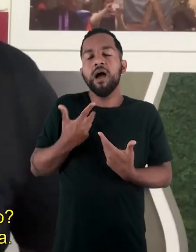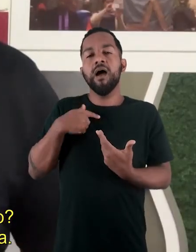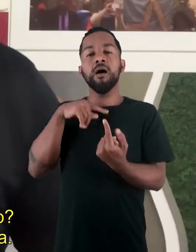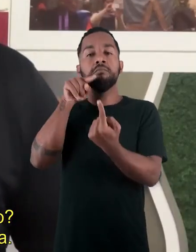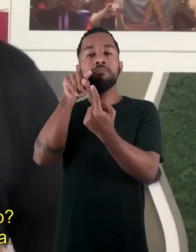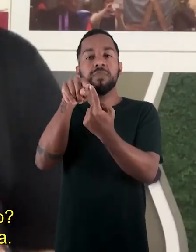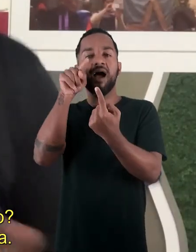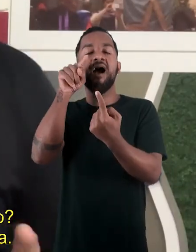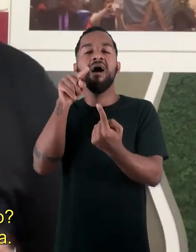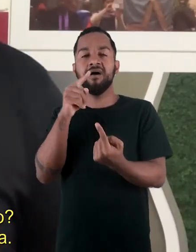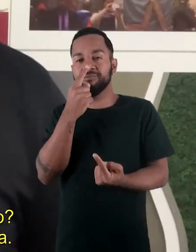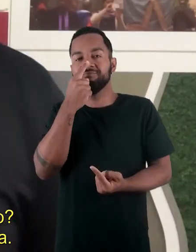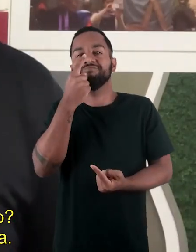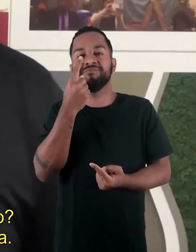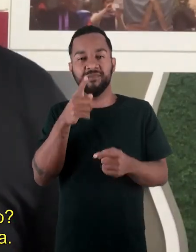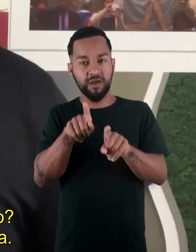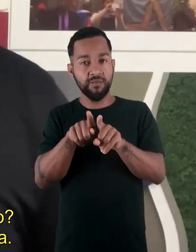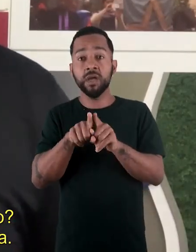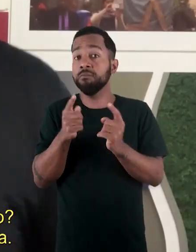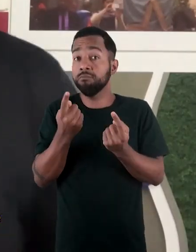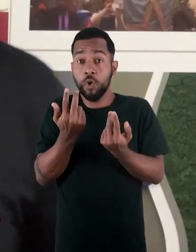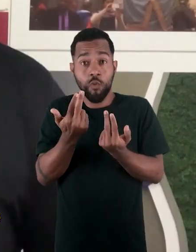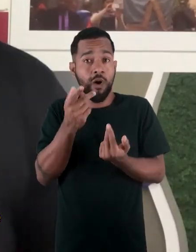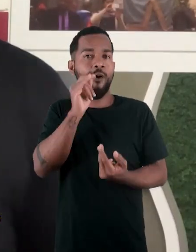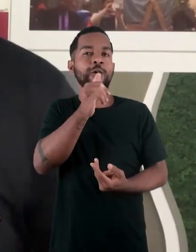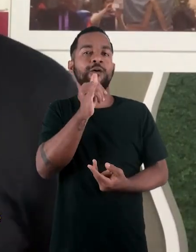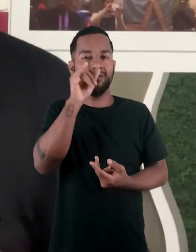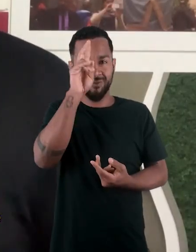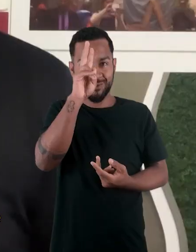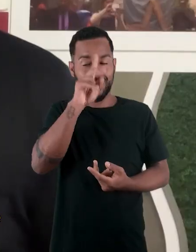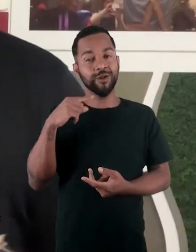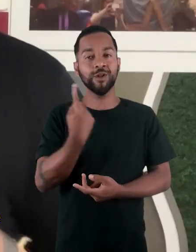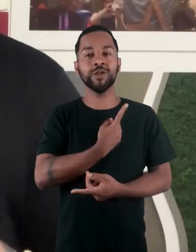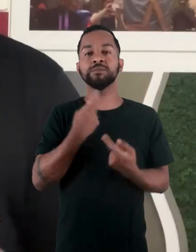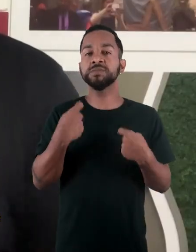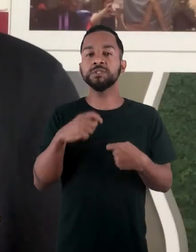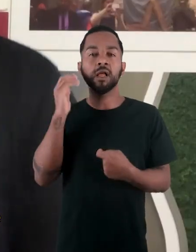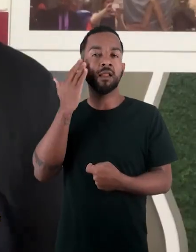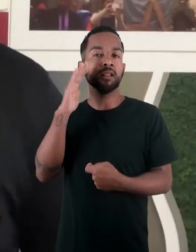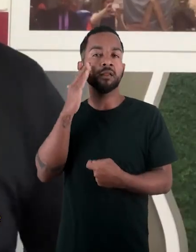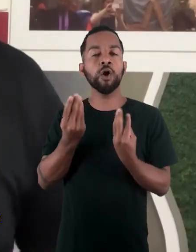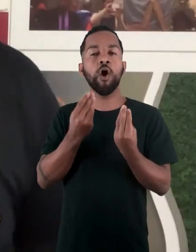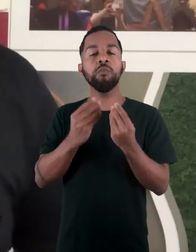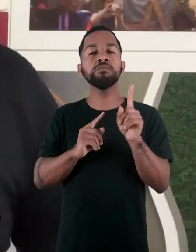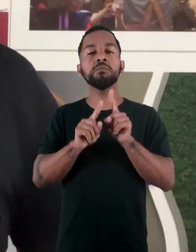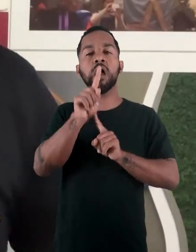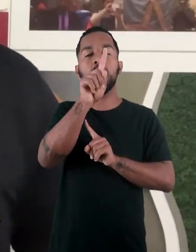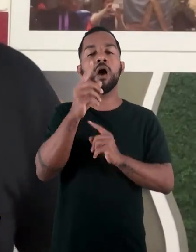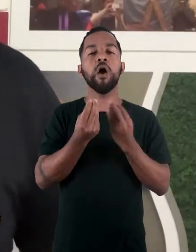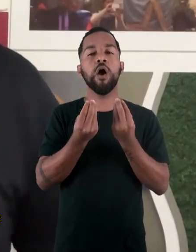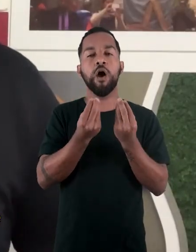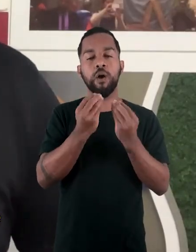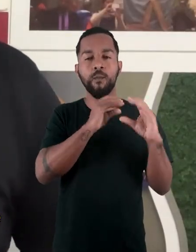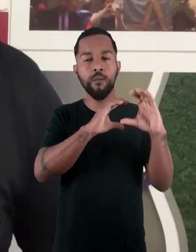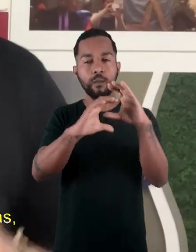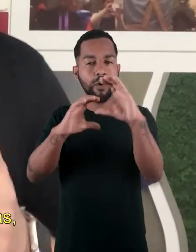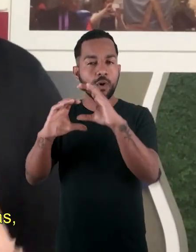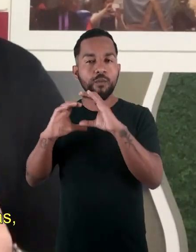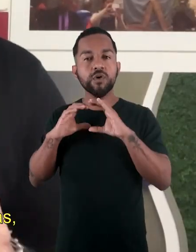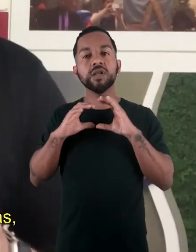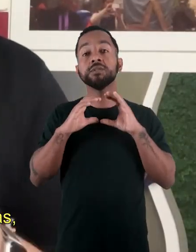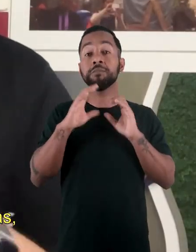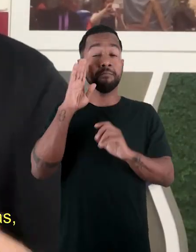identificação comigo? Na contação de história é a mesma coisa. É a gente entender como a gente pode potencializar a nossa comunicação